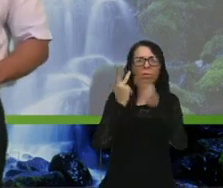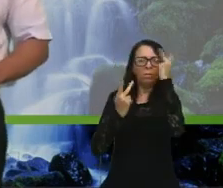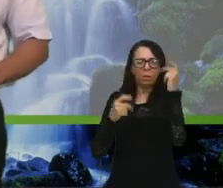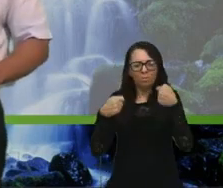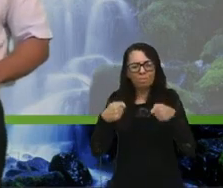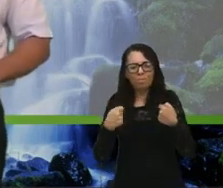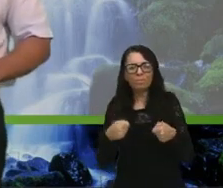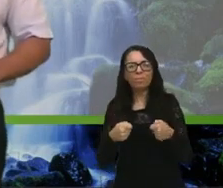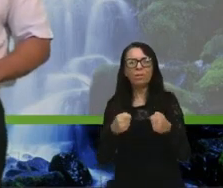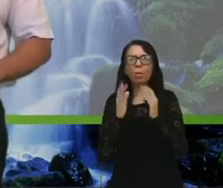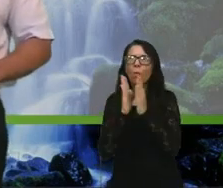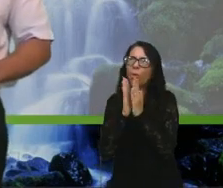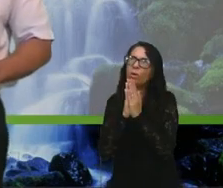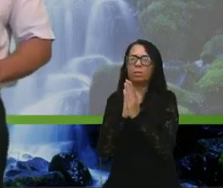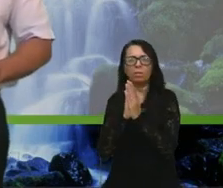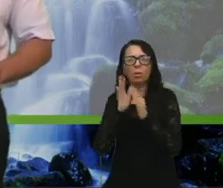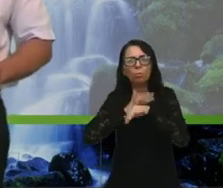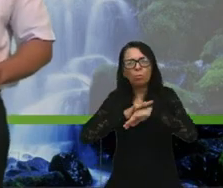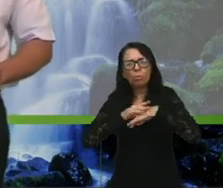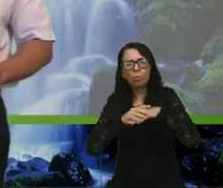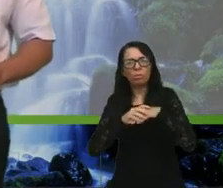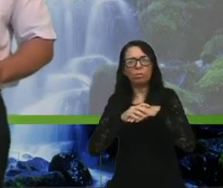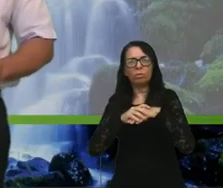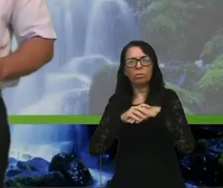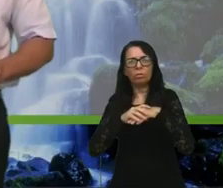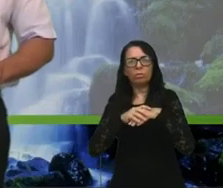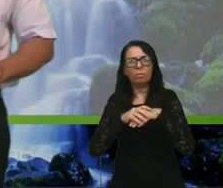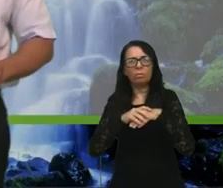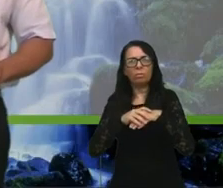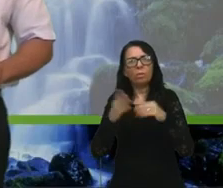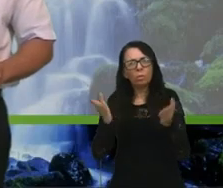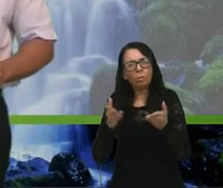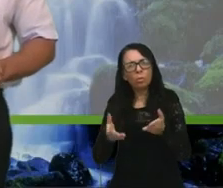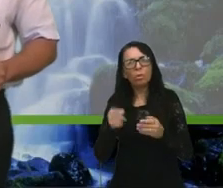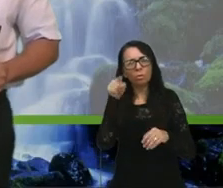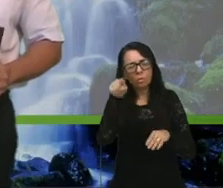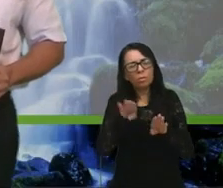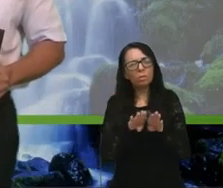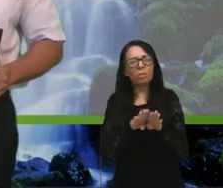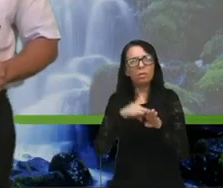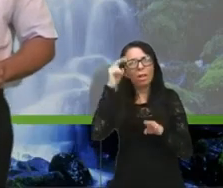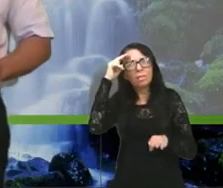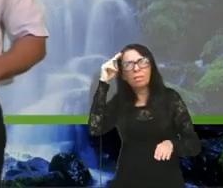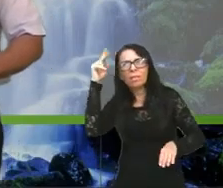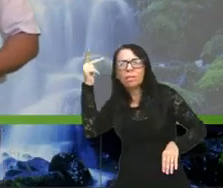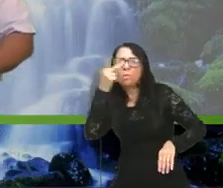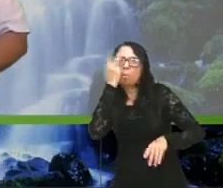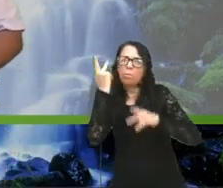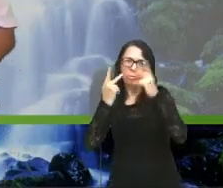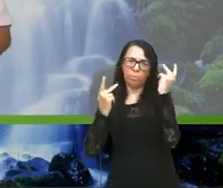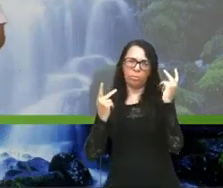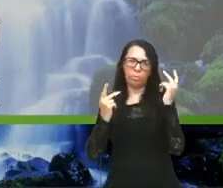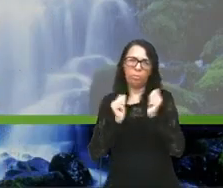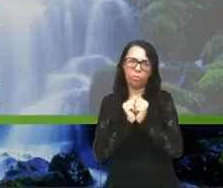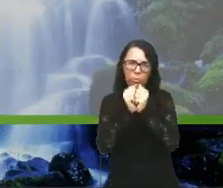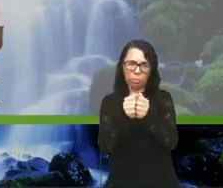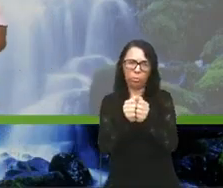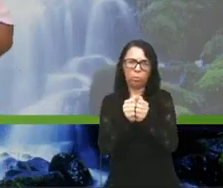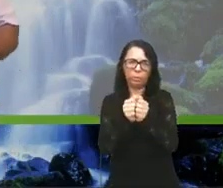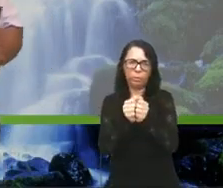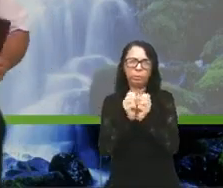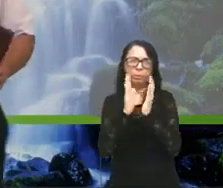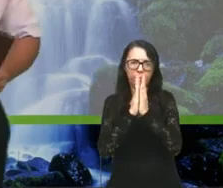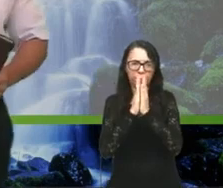neste momento, por sua família, por esses familiares. É o momento de nós orarmos. Vamos fazer isto. Pai, em nome de Jesus, nós